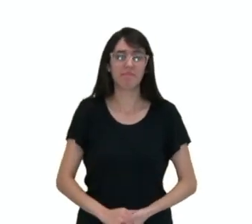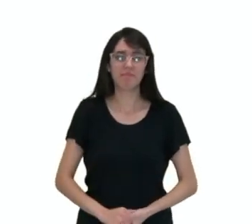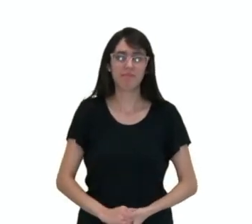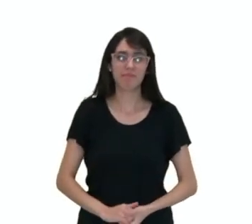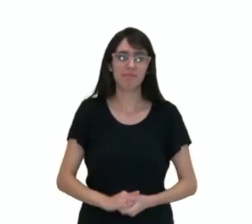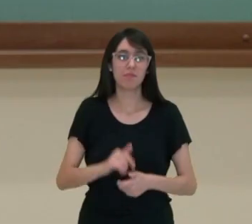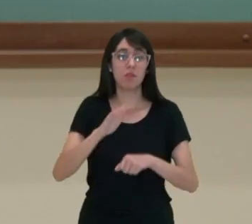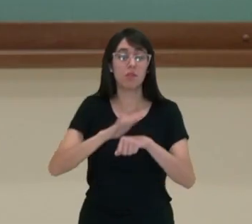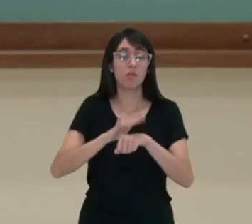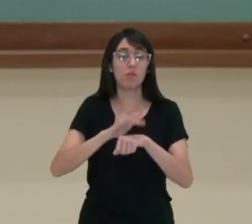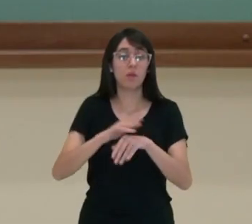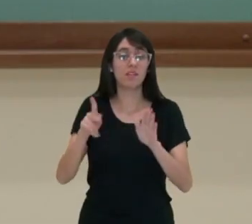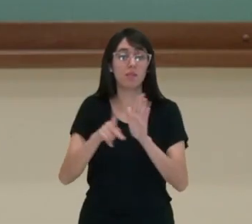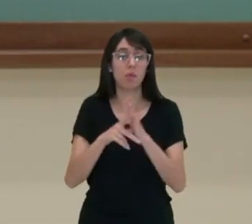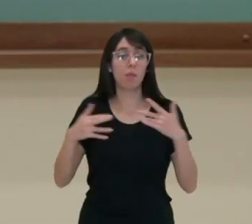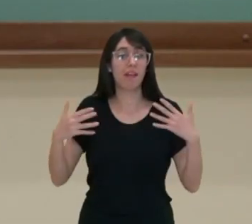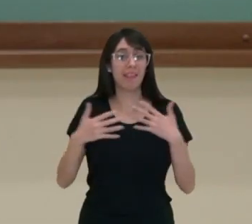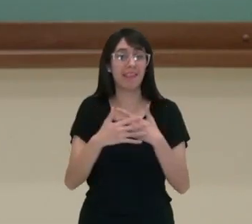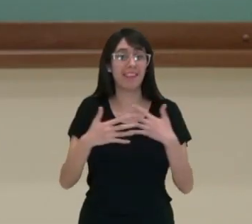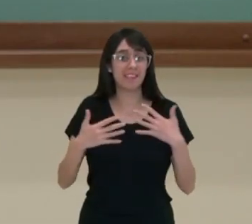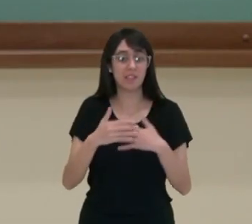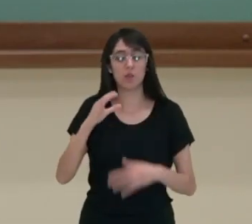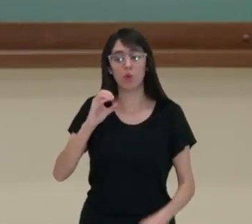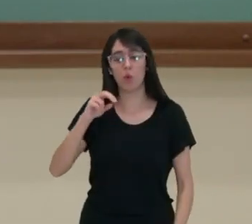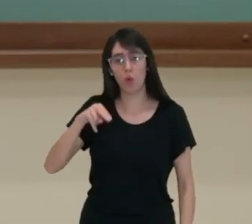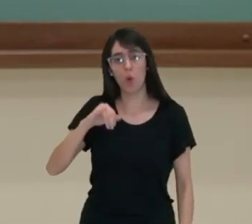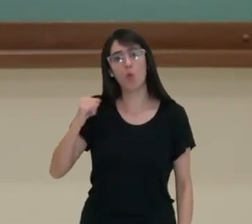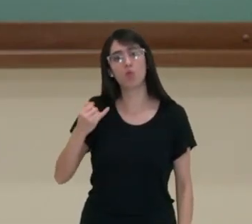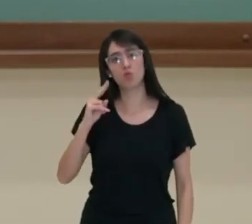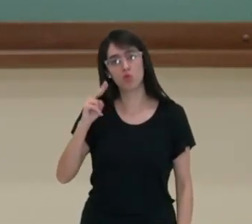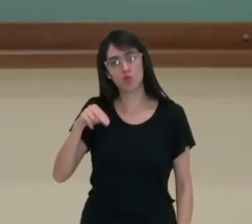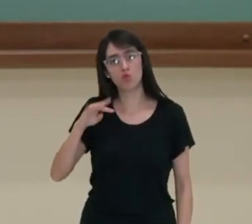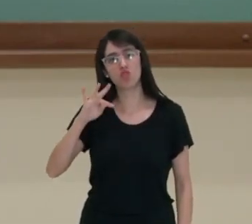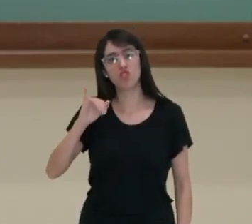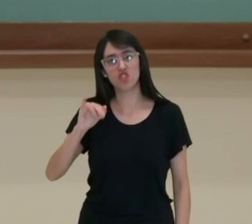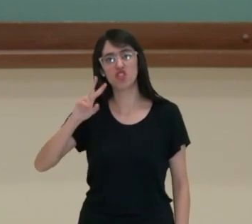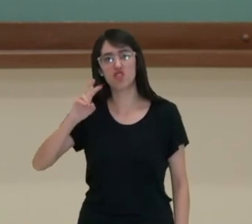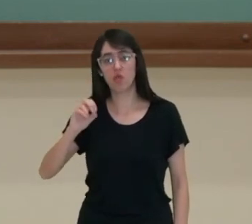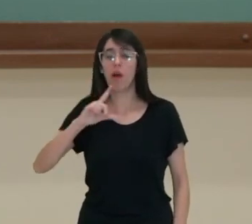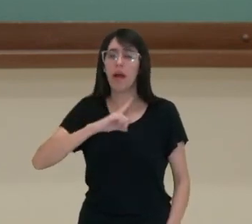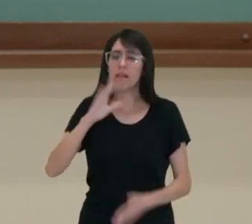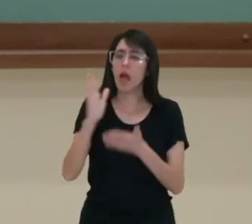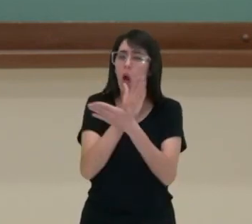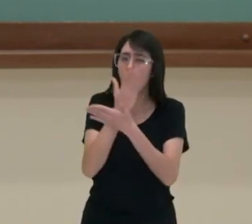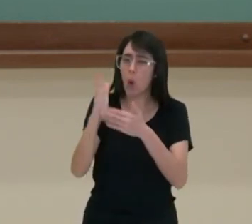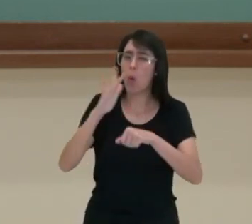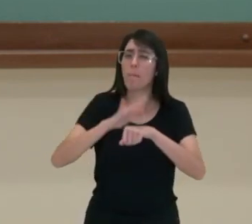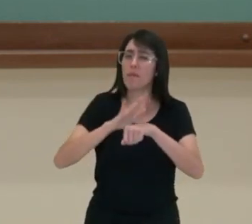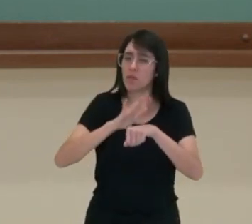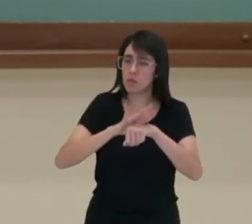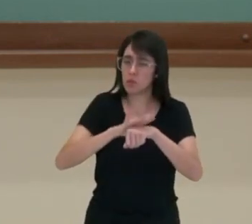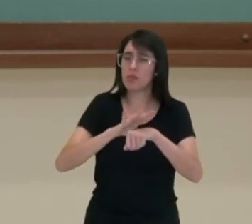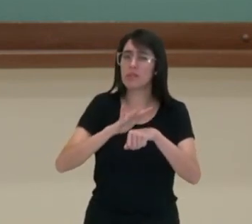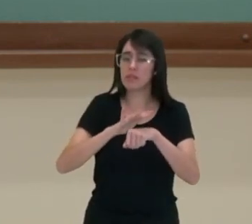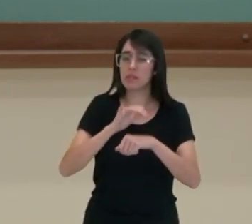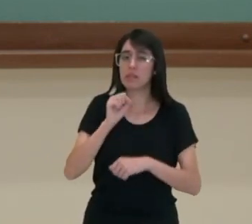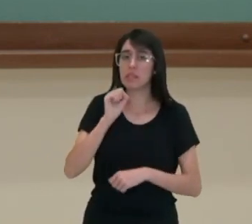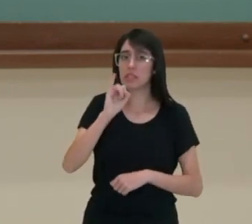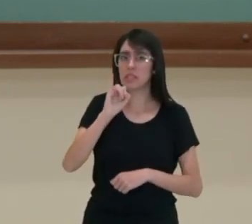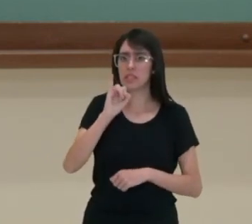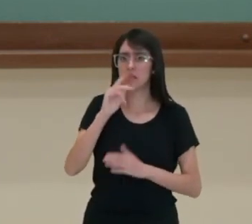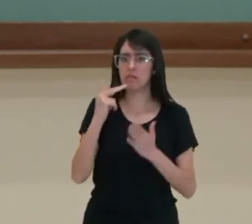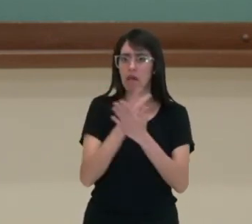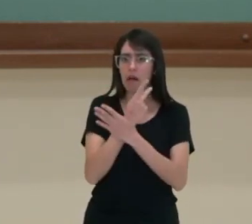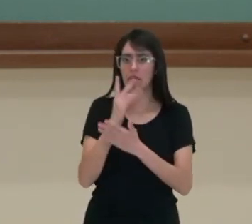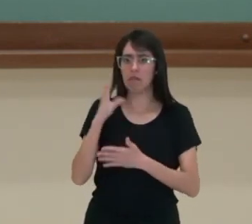Doenças relacionadas ao tecido conjuntivo. Então, nós temos algumas doenças que, se tem alguma coisa errada, vai aparecer um conjunto de sintomas, que